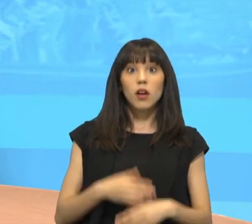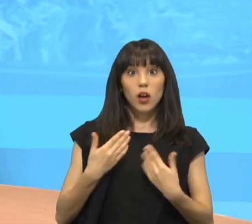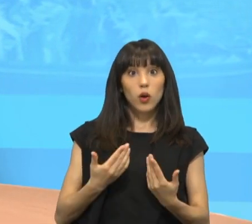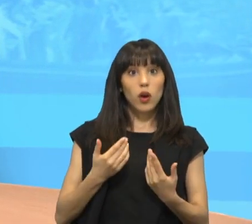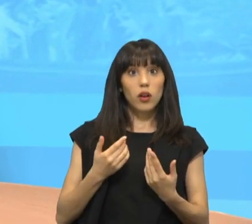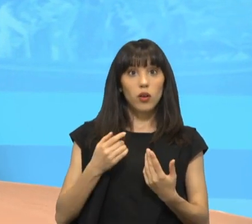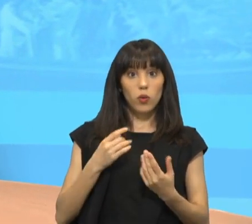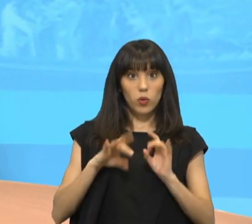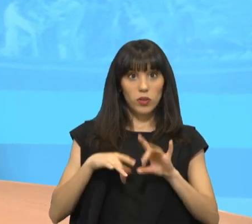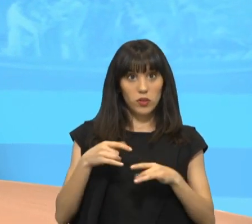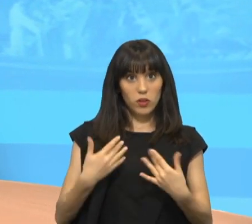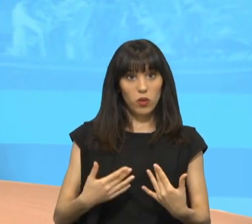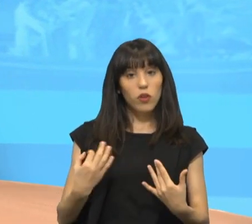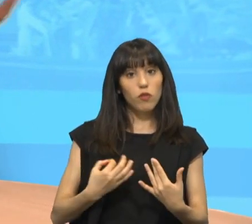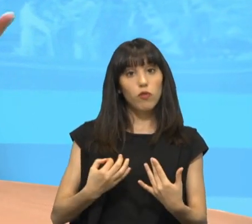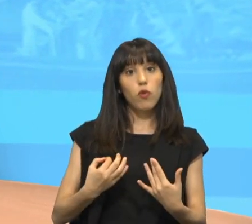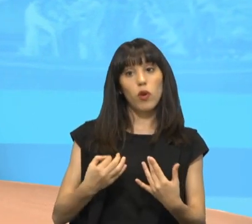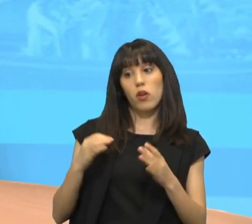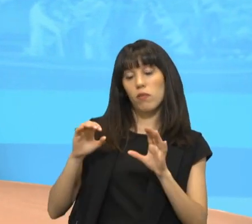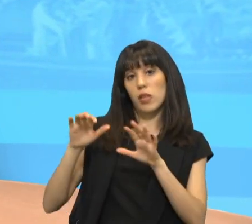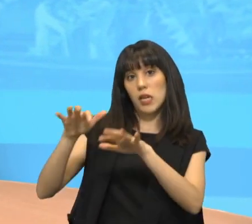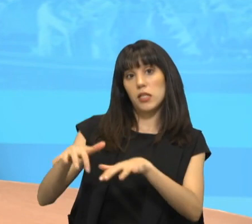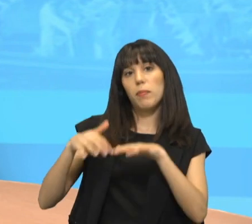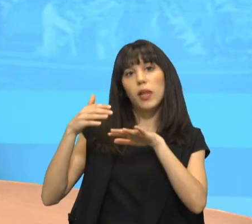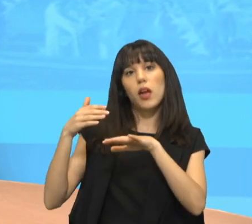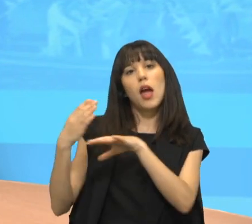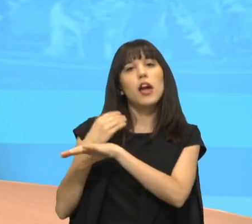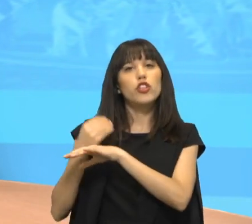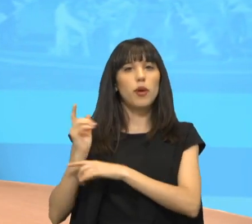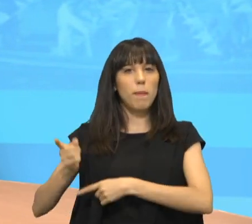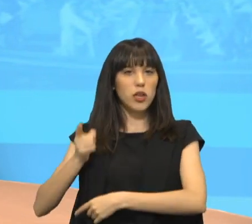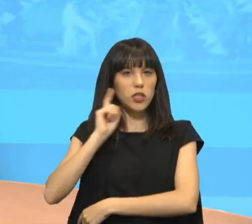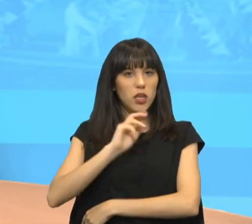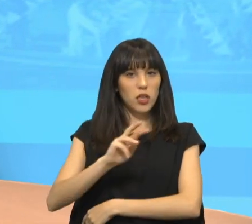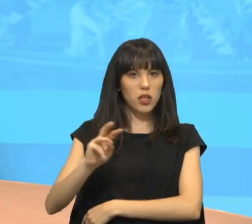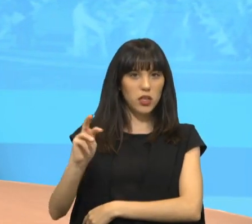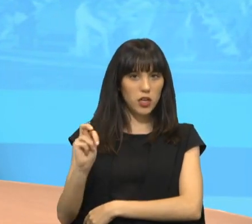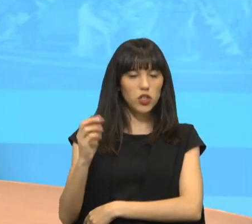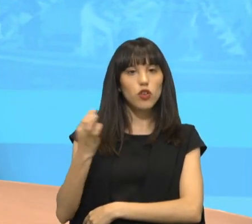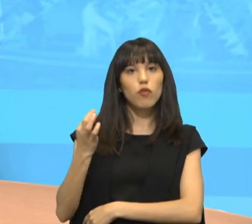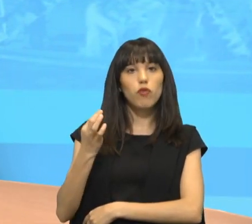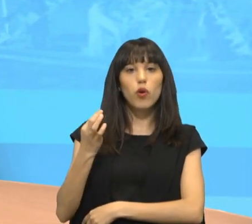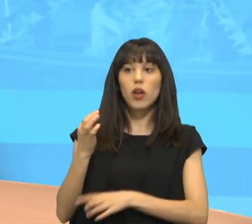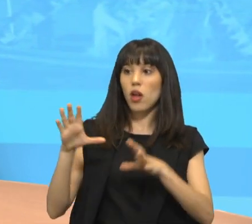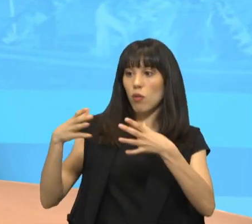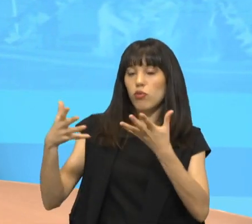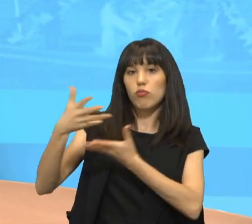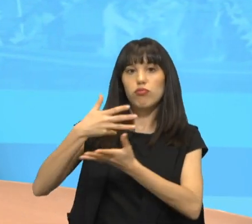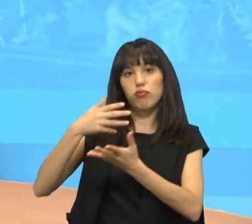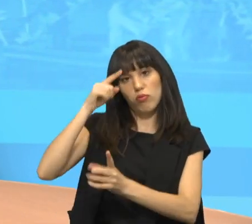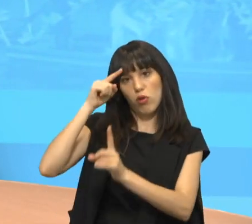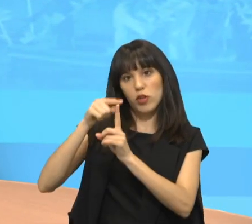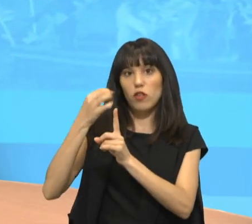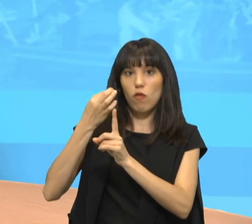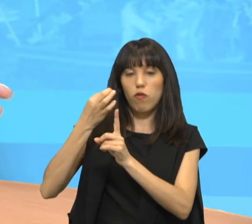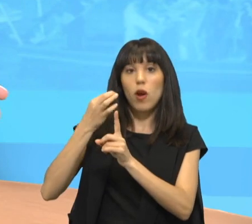concretização das indicações que saíram dessa Assembleia Extraordinária de 3 de março, quando a comunicação não aconteceu como deveria ter acontecido.